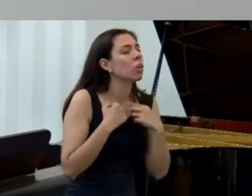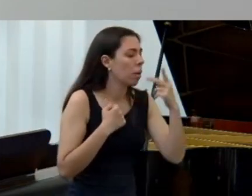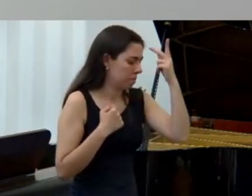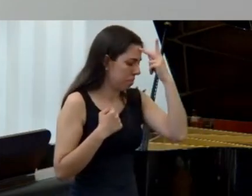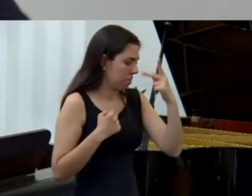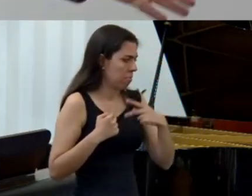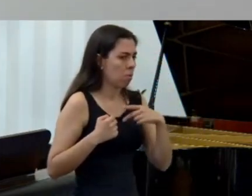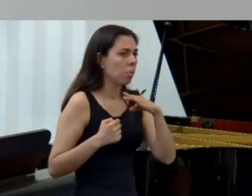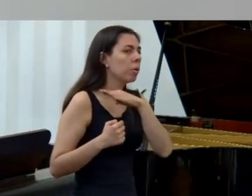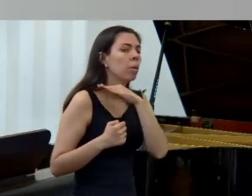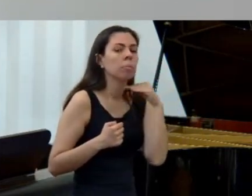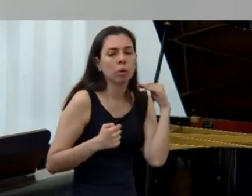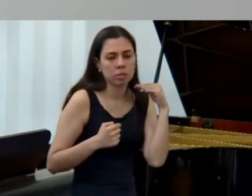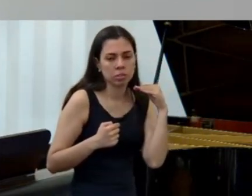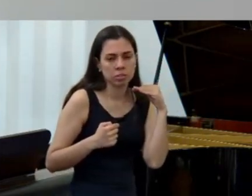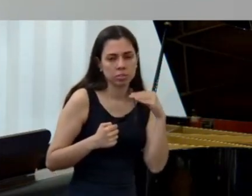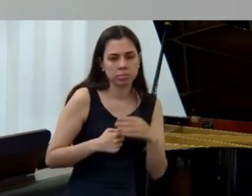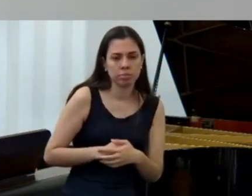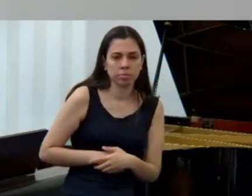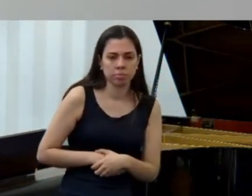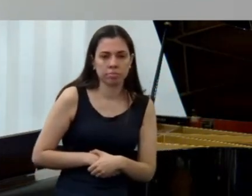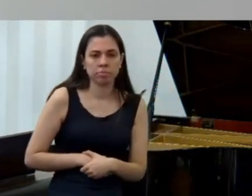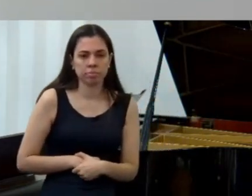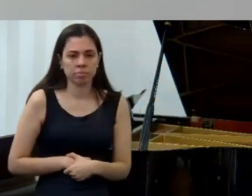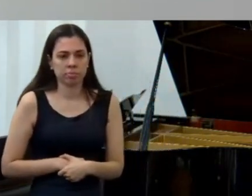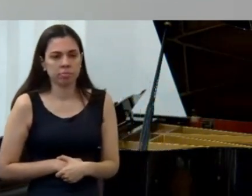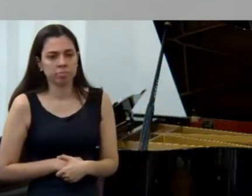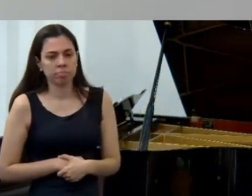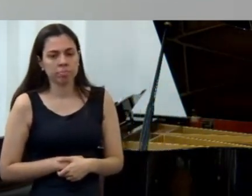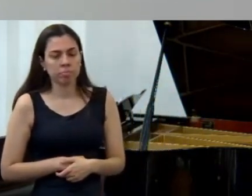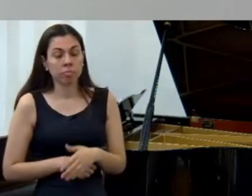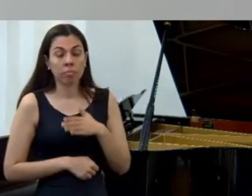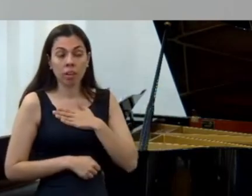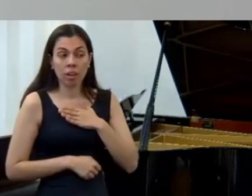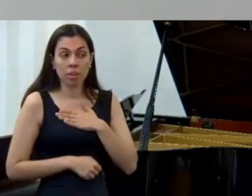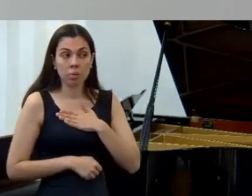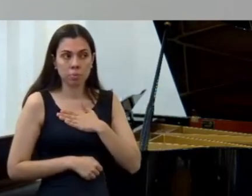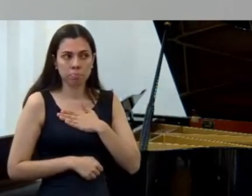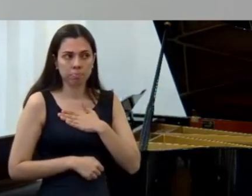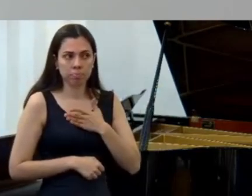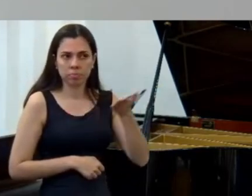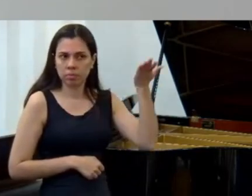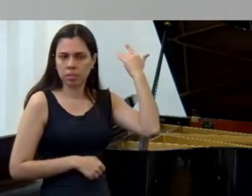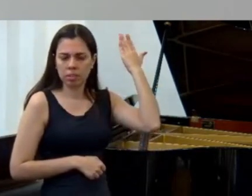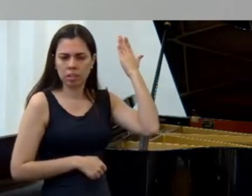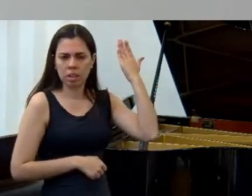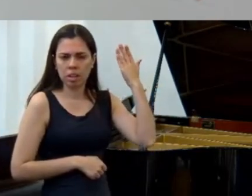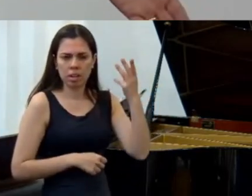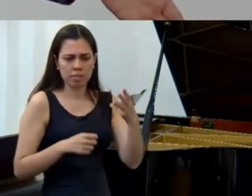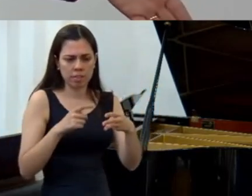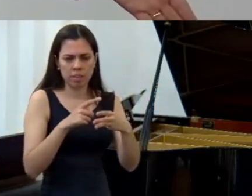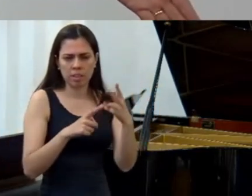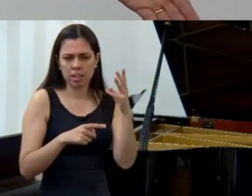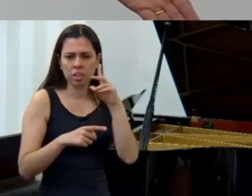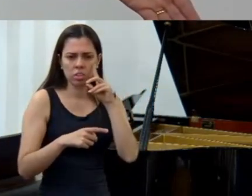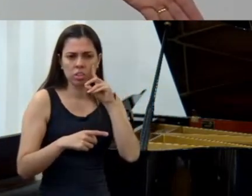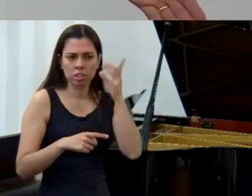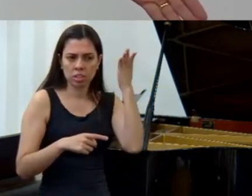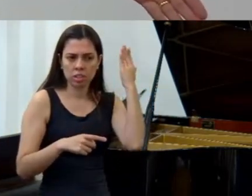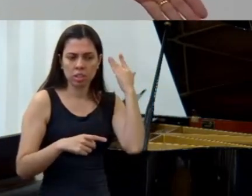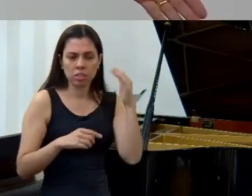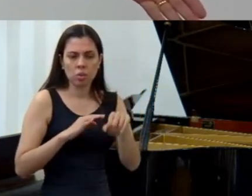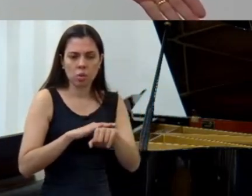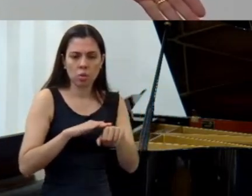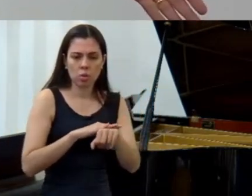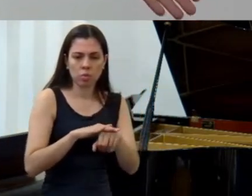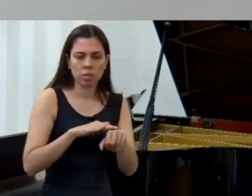morte. 3 dias atrás eu estava falando com um pastor de uma igreja grande do sul do Brasil.